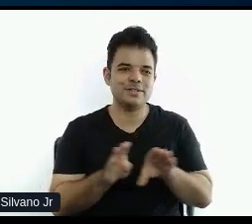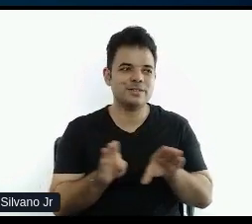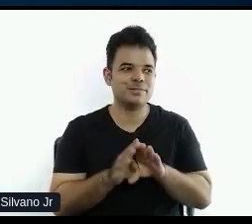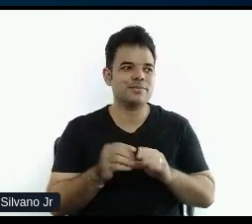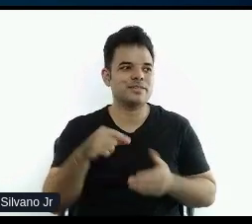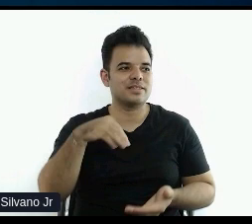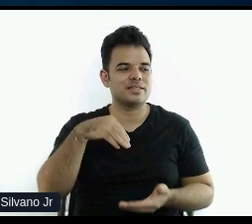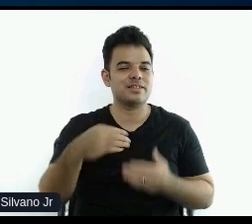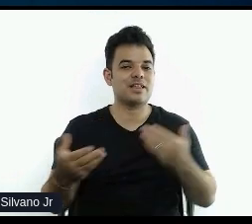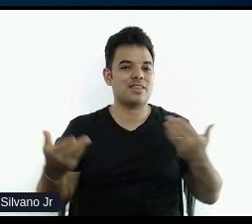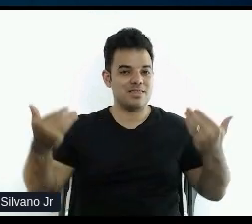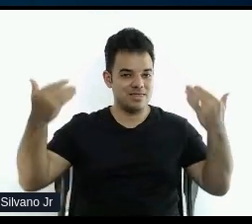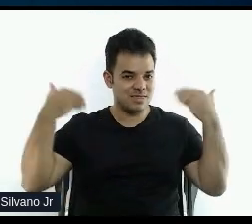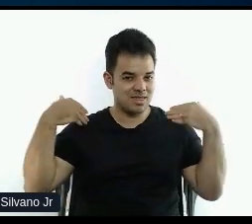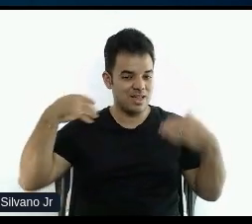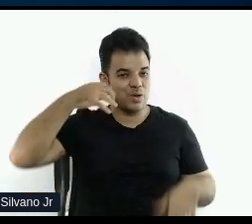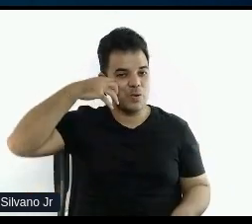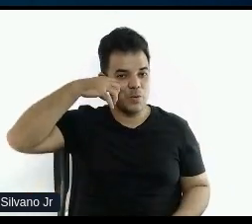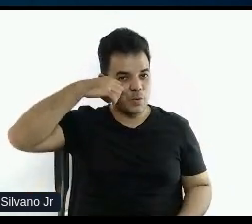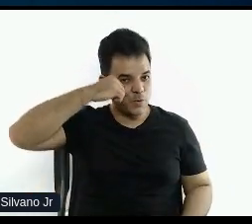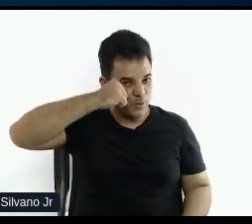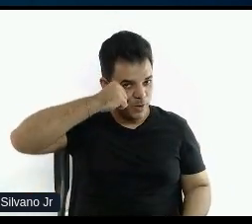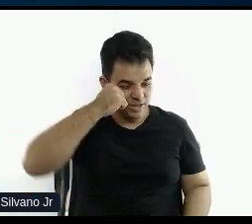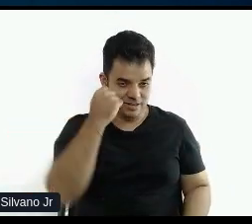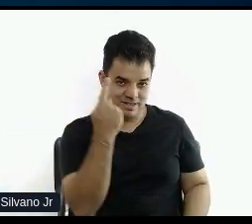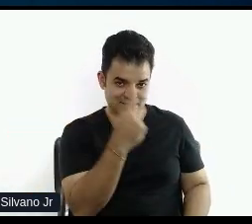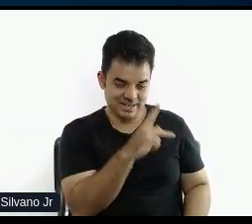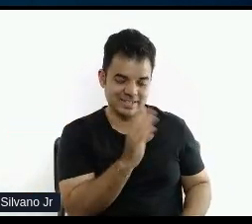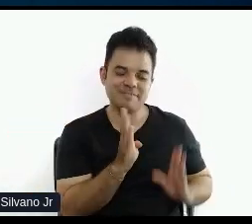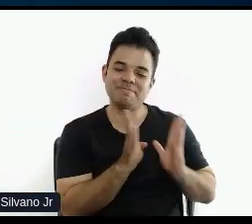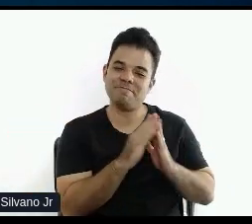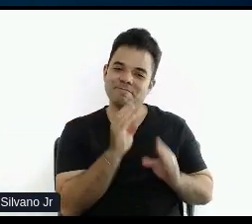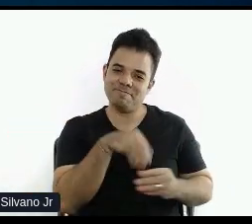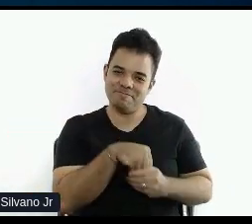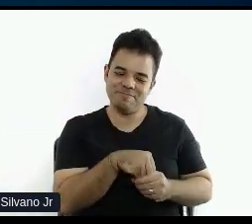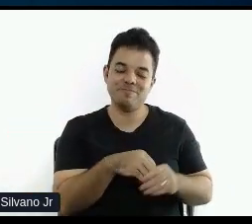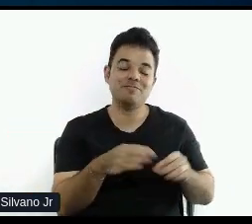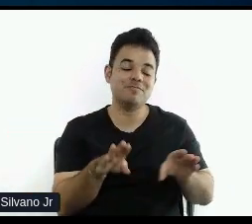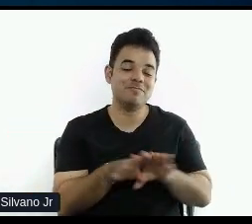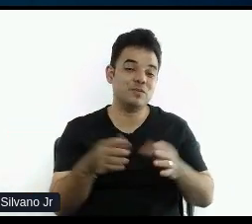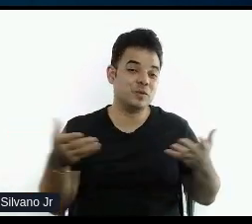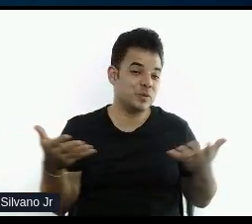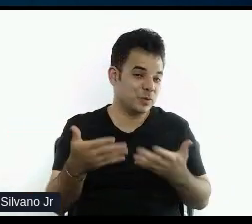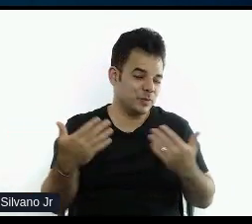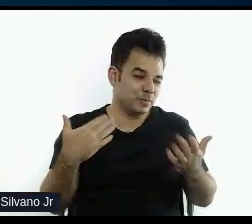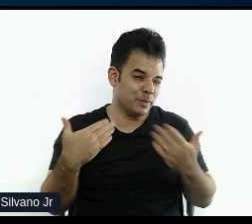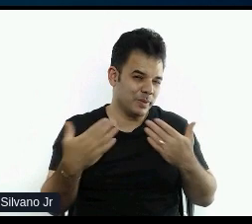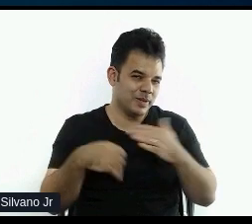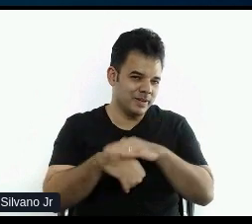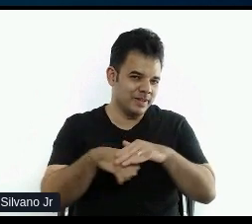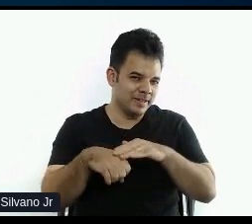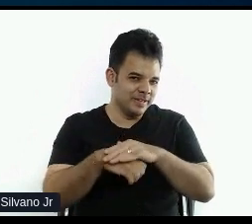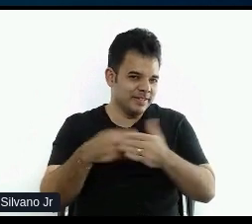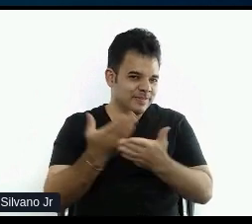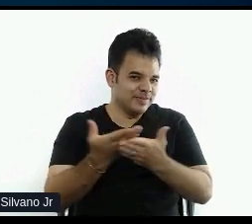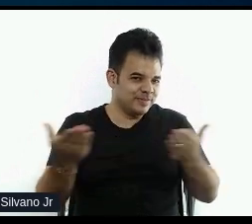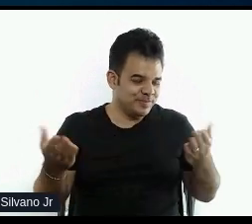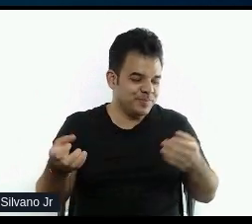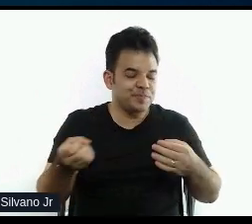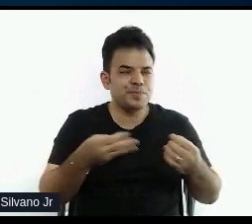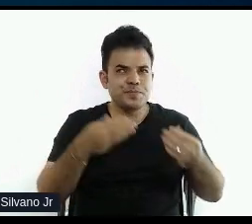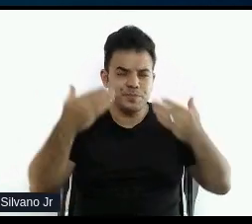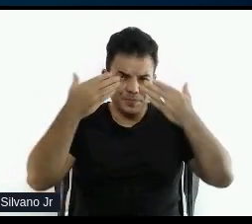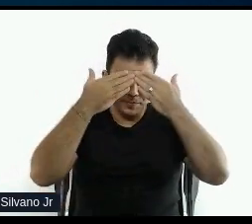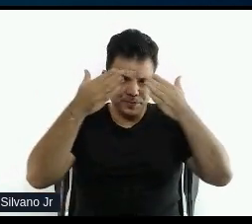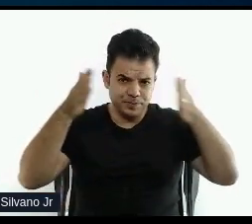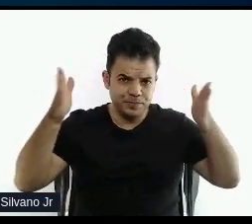quarto, então estou em casa aqui. E aí, hoje, queria trocar uma ideia com vocês, né, sobre novos horizontes